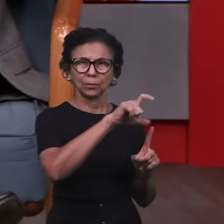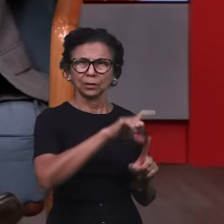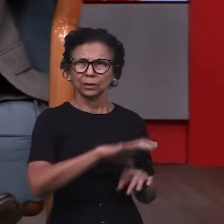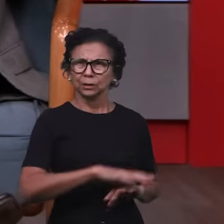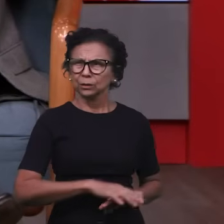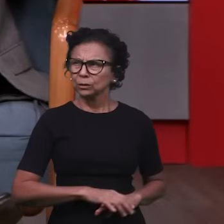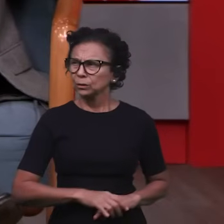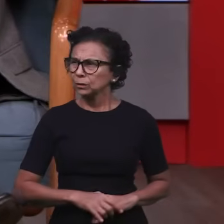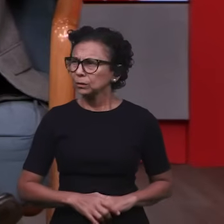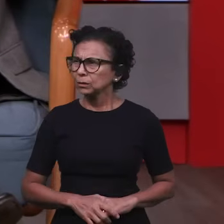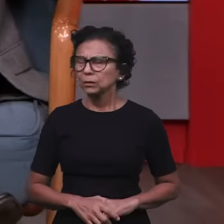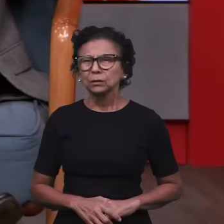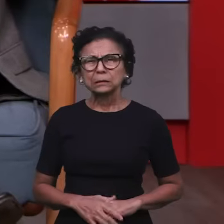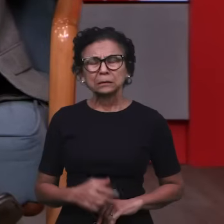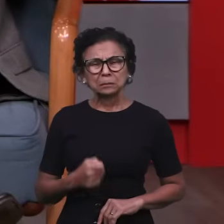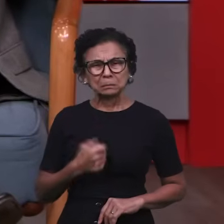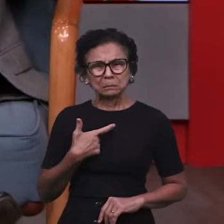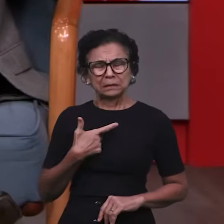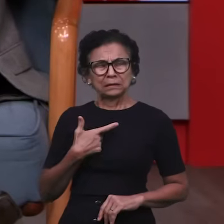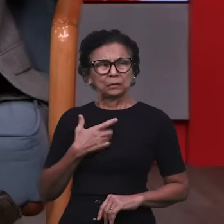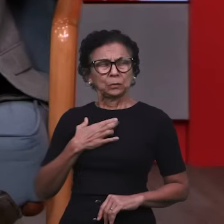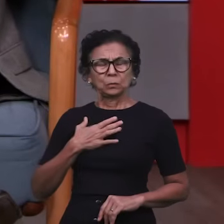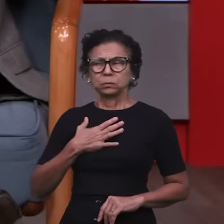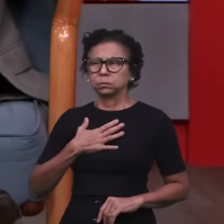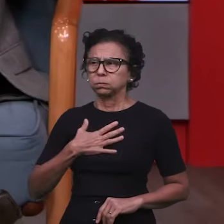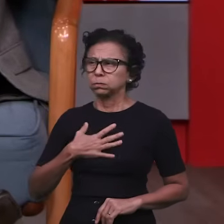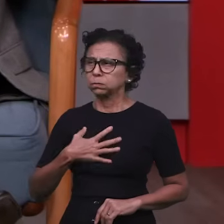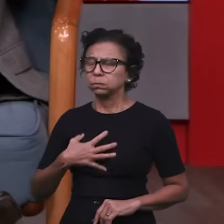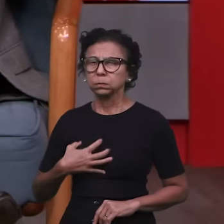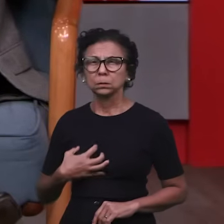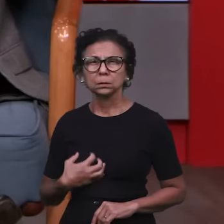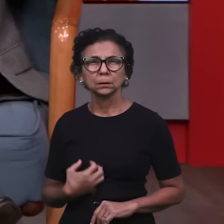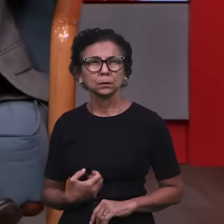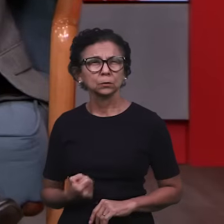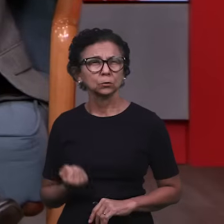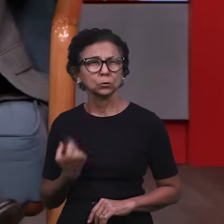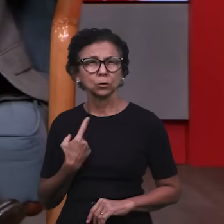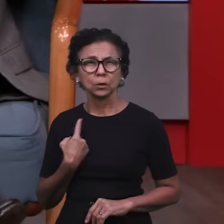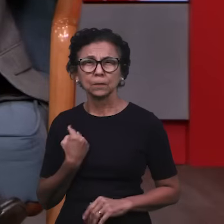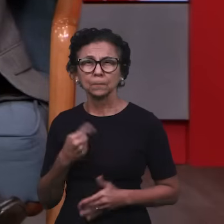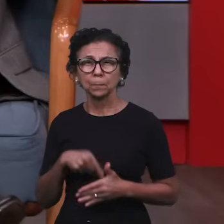Aquilo foi para mim de uma agressão.